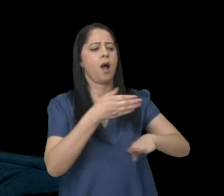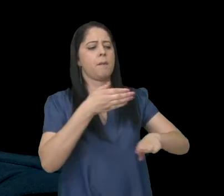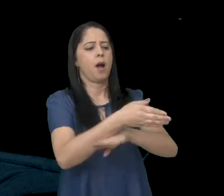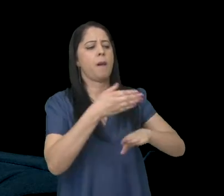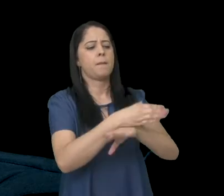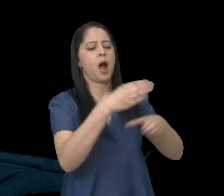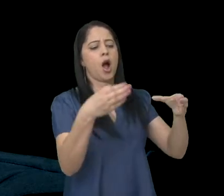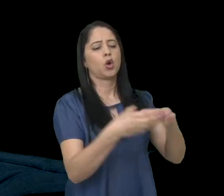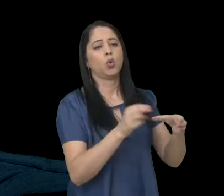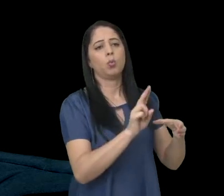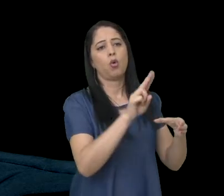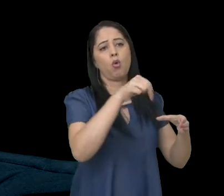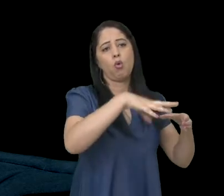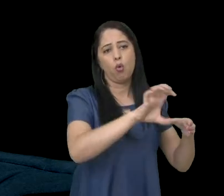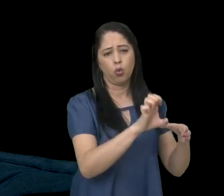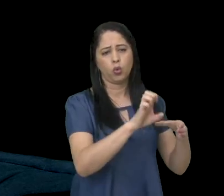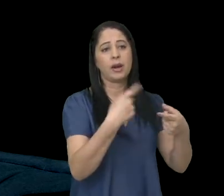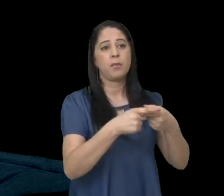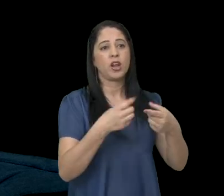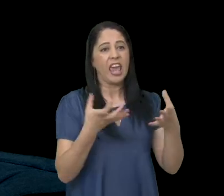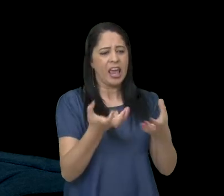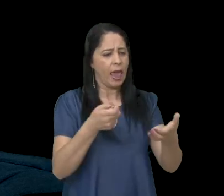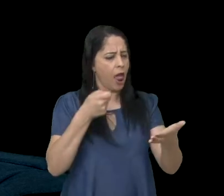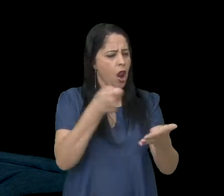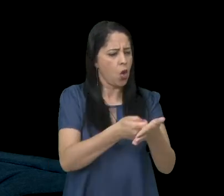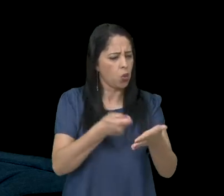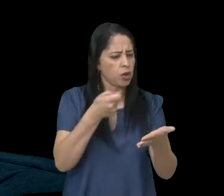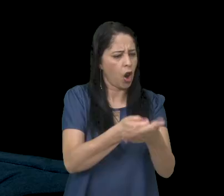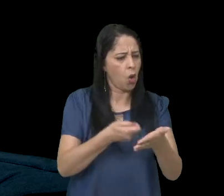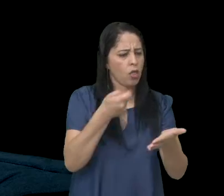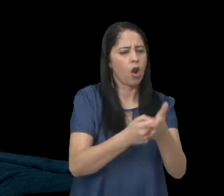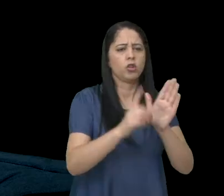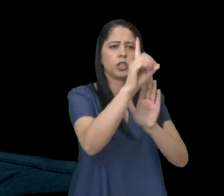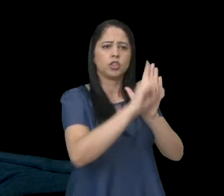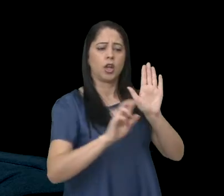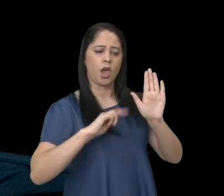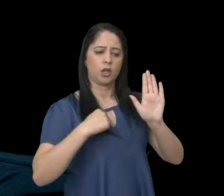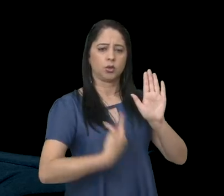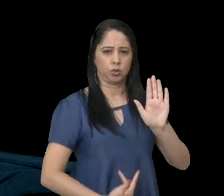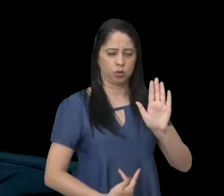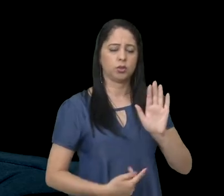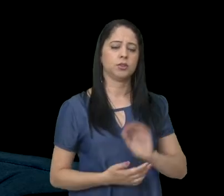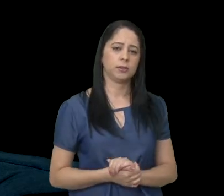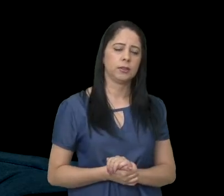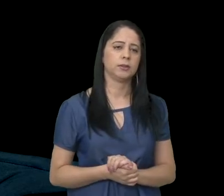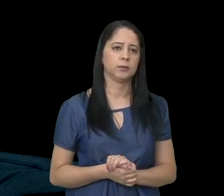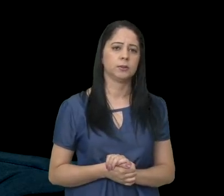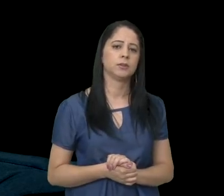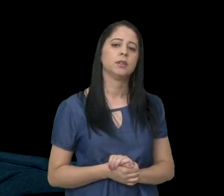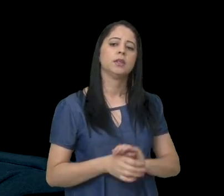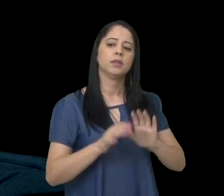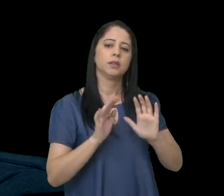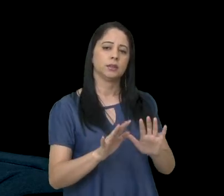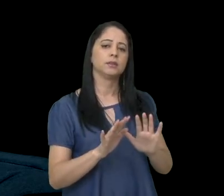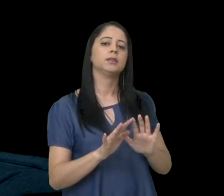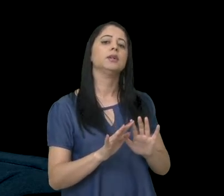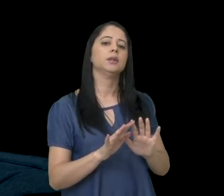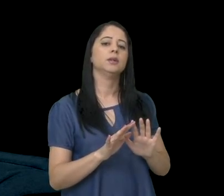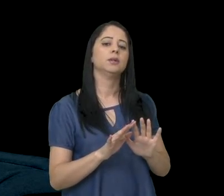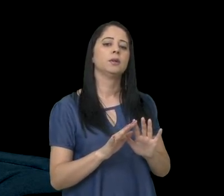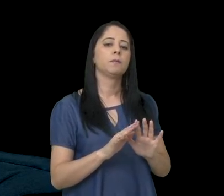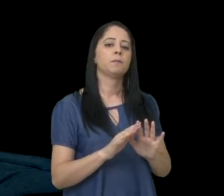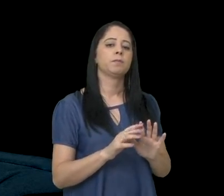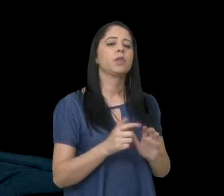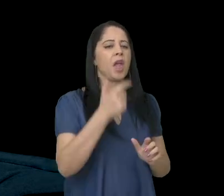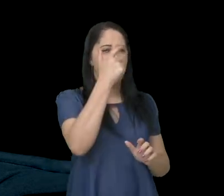e essa luta dos direitos humanos é fundamental, e aí eu abordo dentro dessa questão, que é o papel que eu